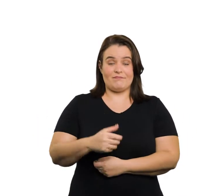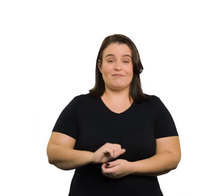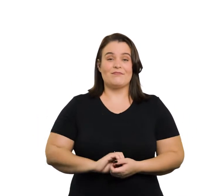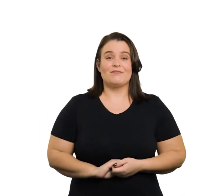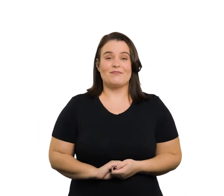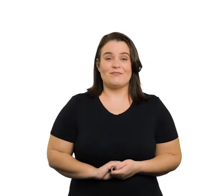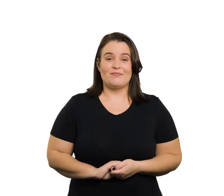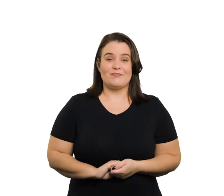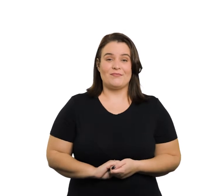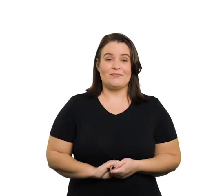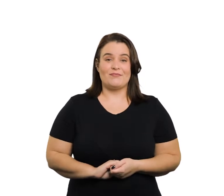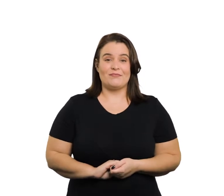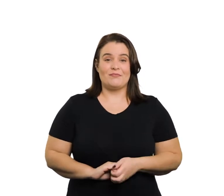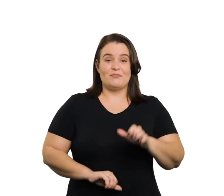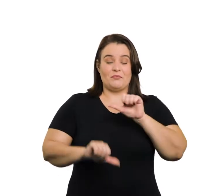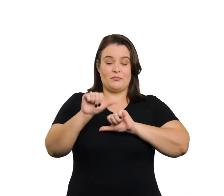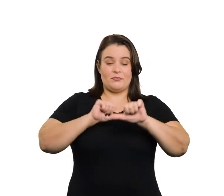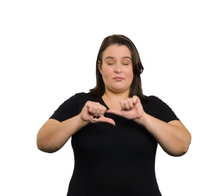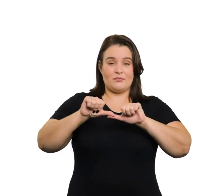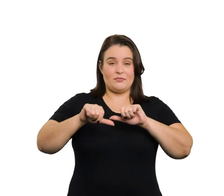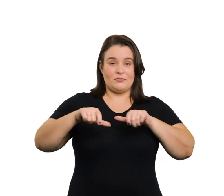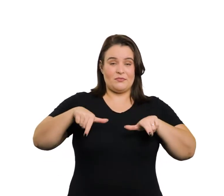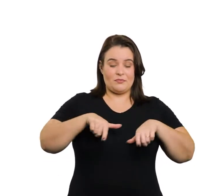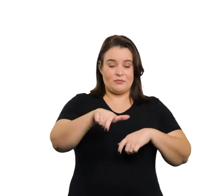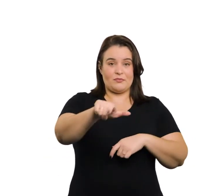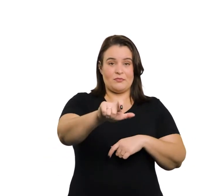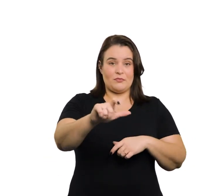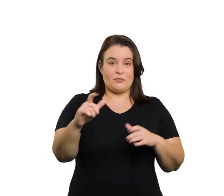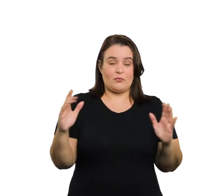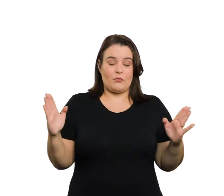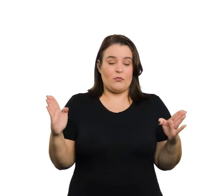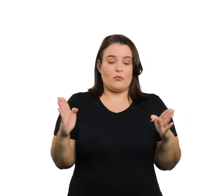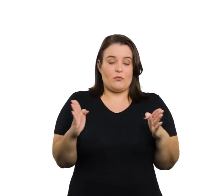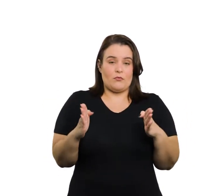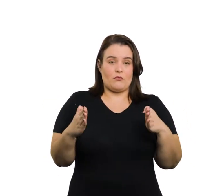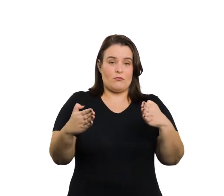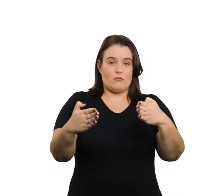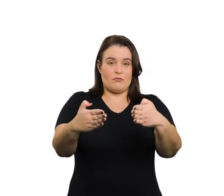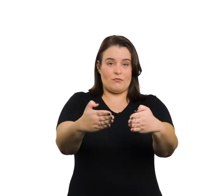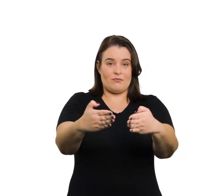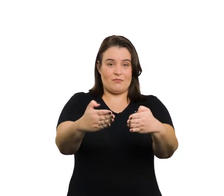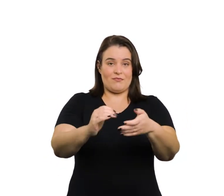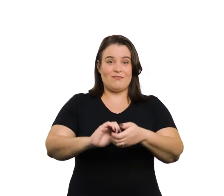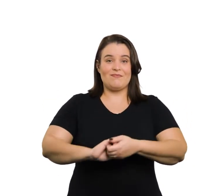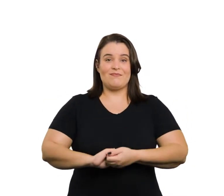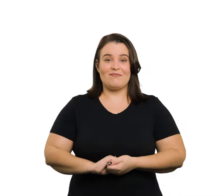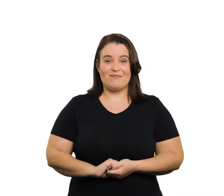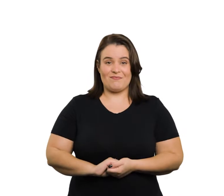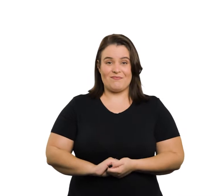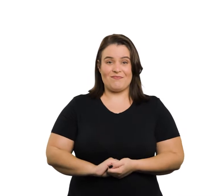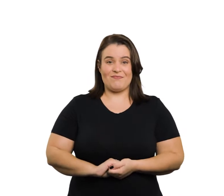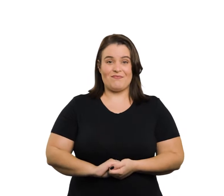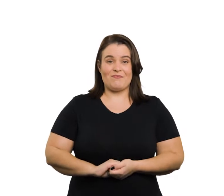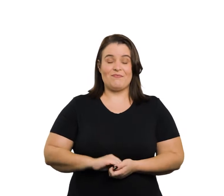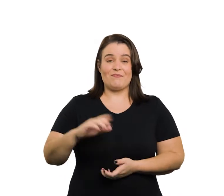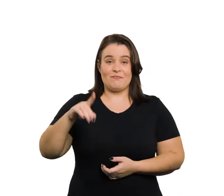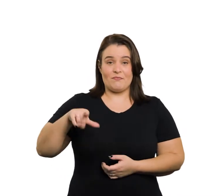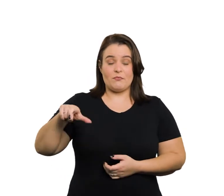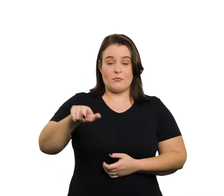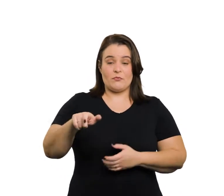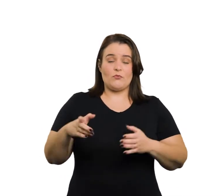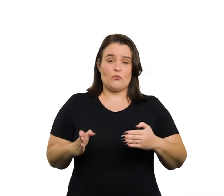da velocidade por equipamentos, alterações geométricas, a diminuição da largura da via, a imposição